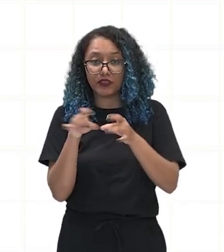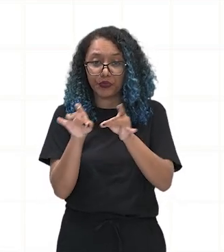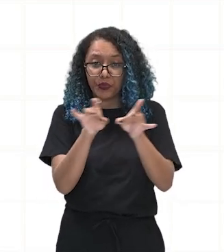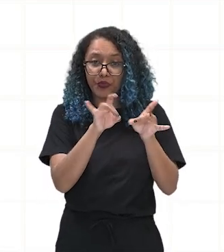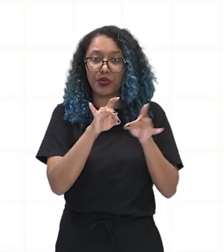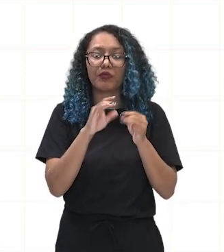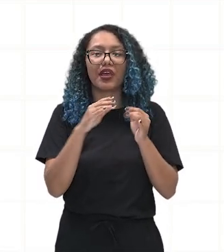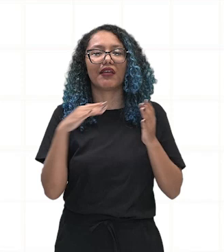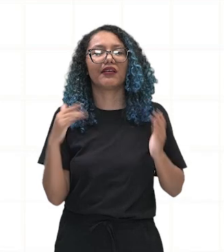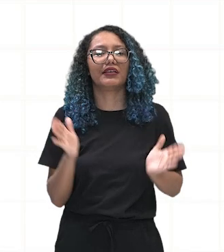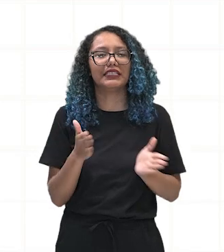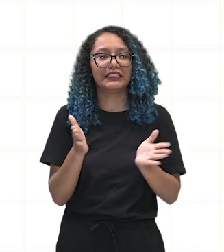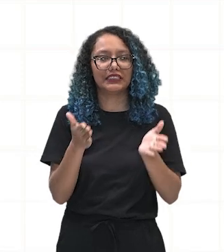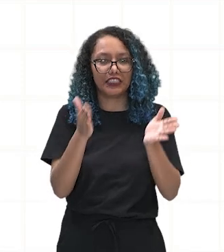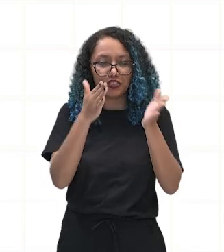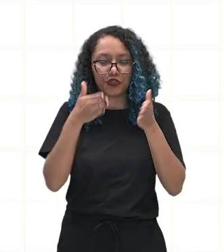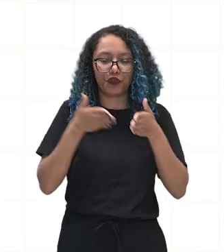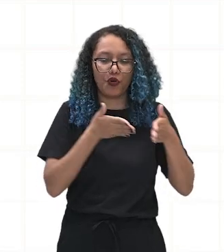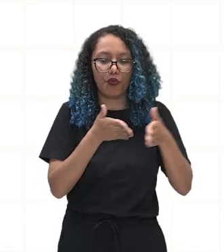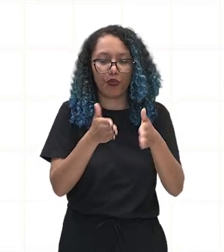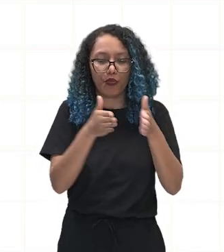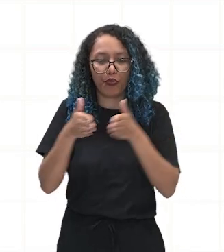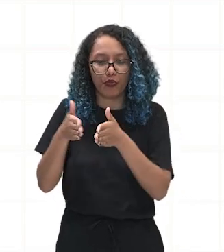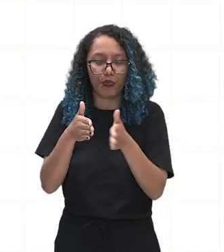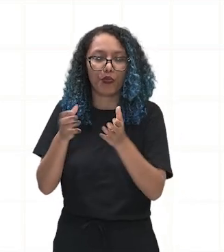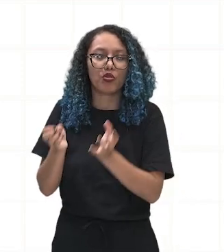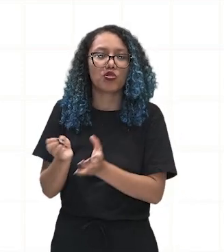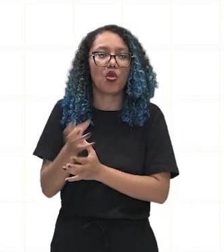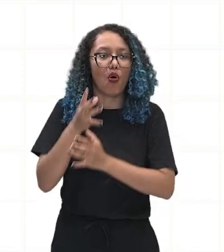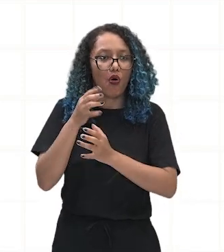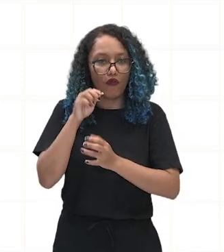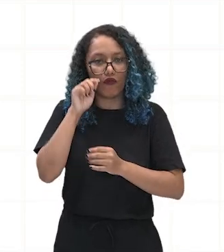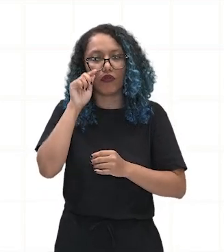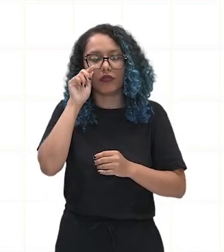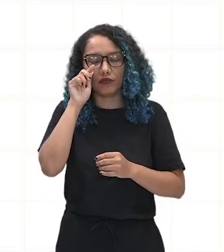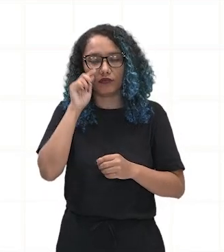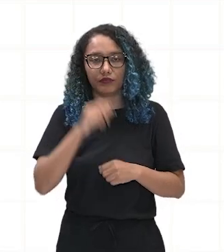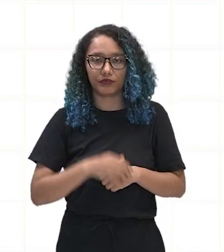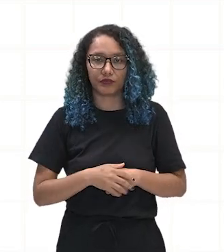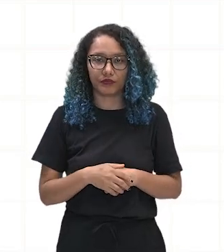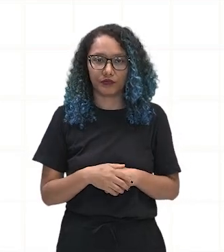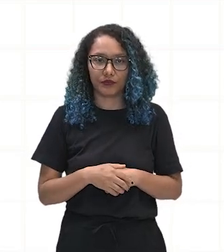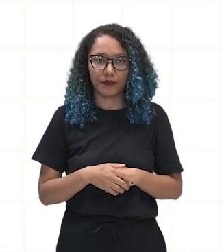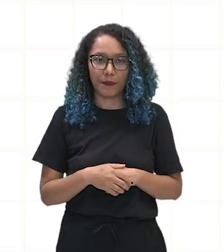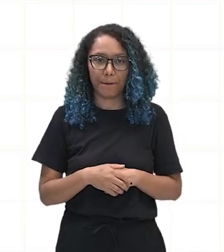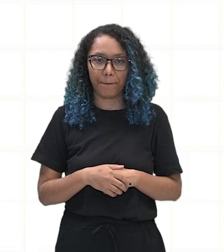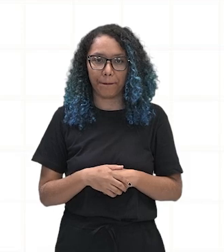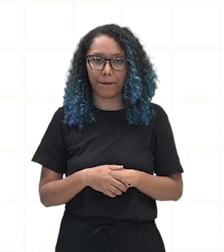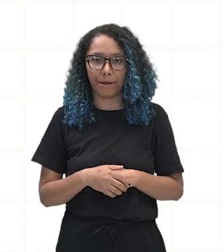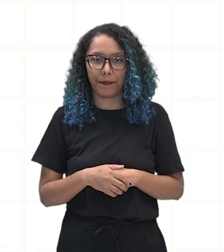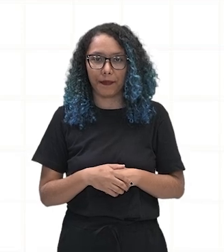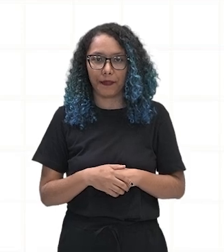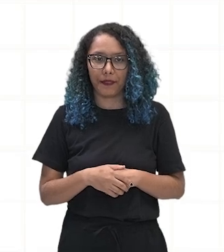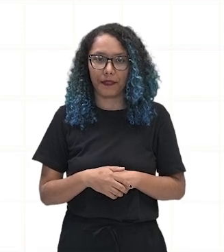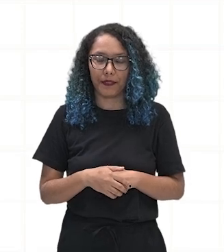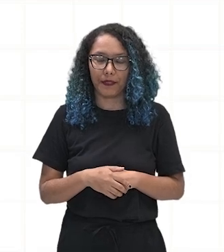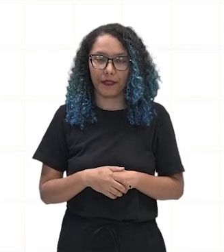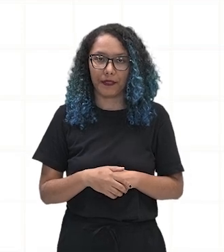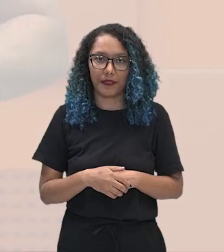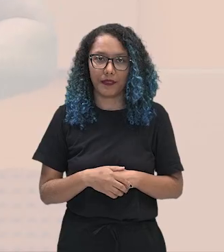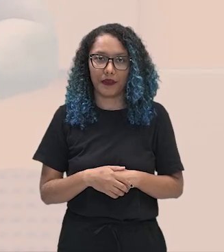que conectavam essas regiões às economias europeias em crescimento, certo? Então, estes